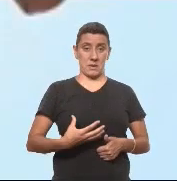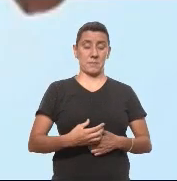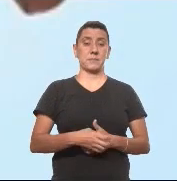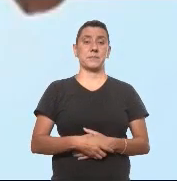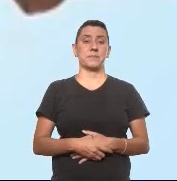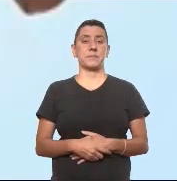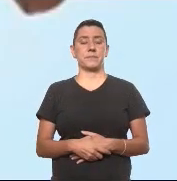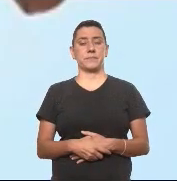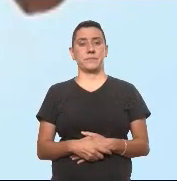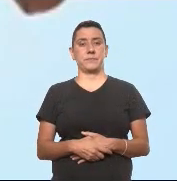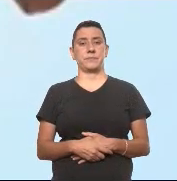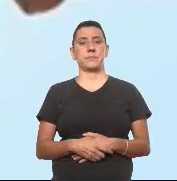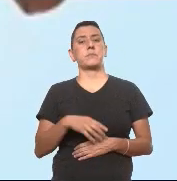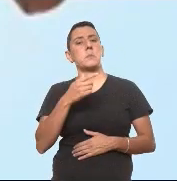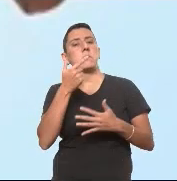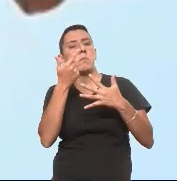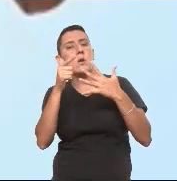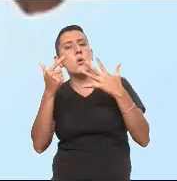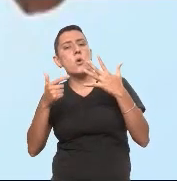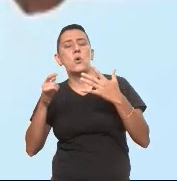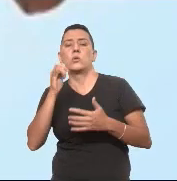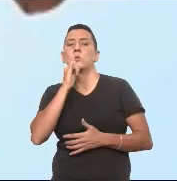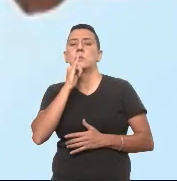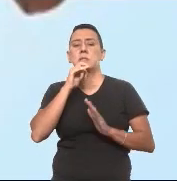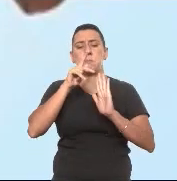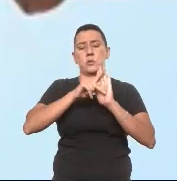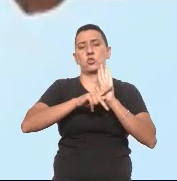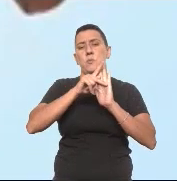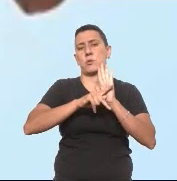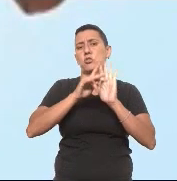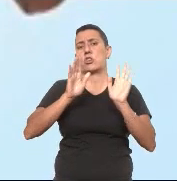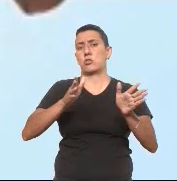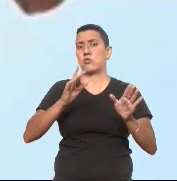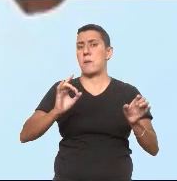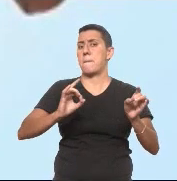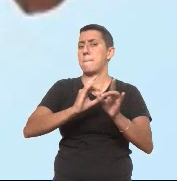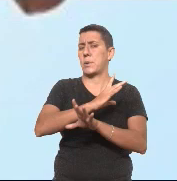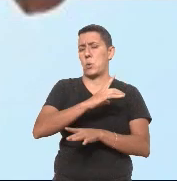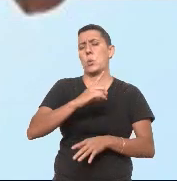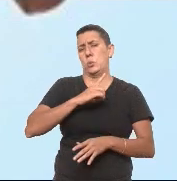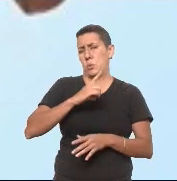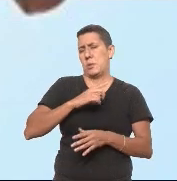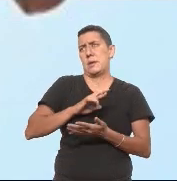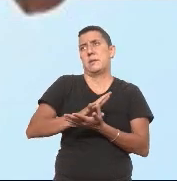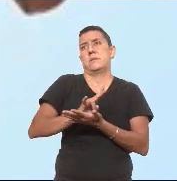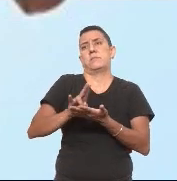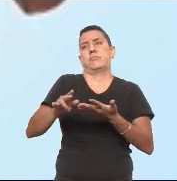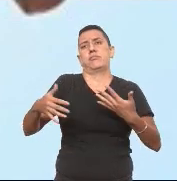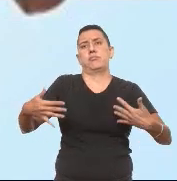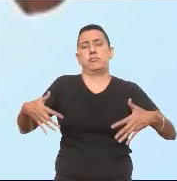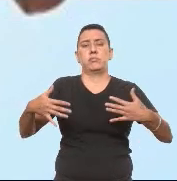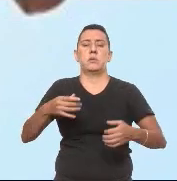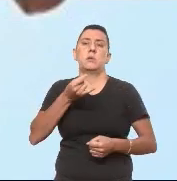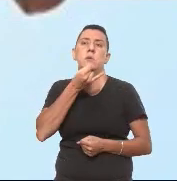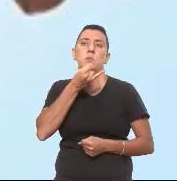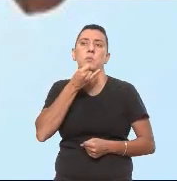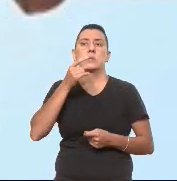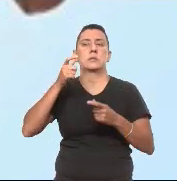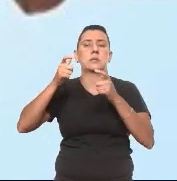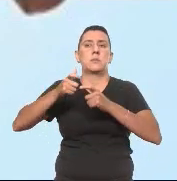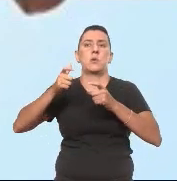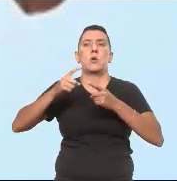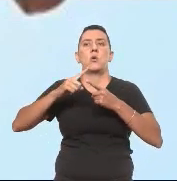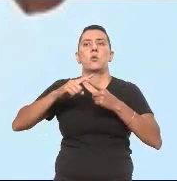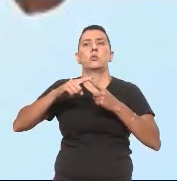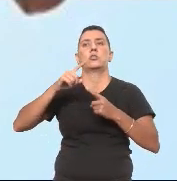em alguns exemplos de projetos implementados eu poderia mencionar aqui vários mas eu trouxe alguns exemplos Aparecida de Goiânia é uma cidade